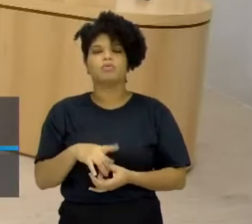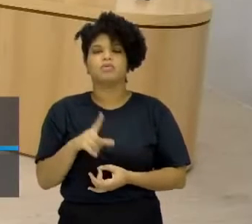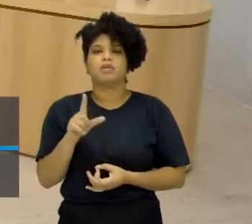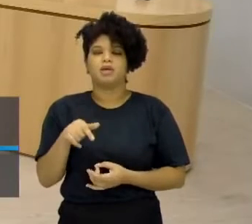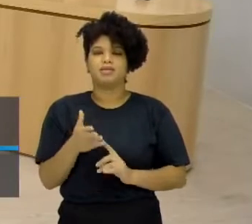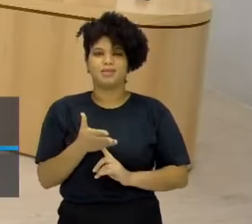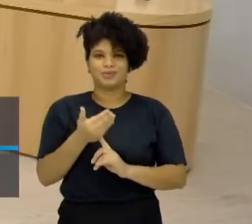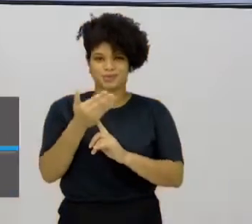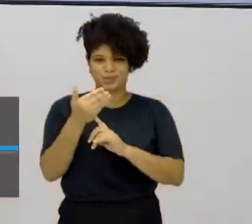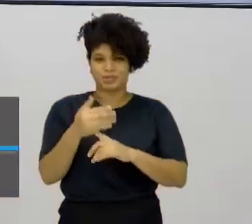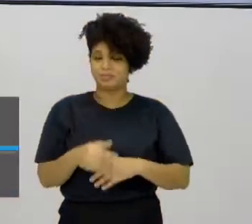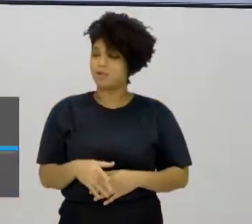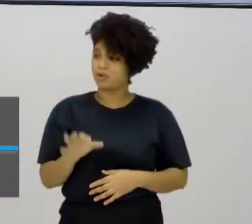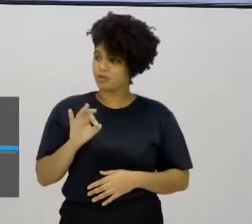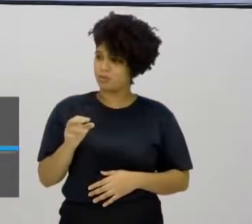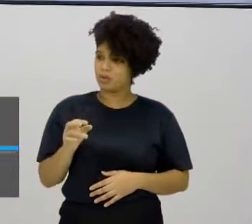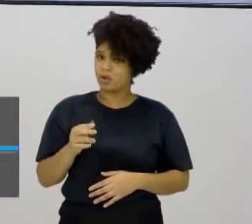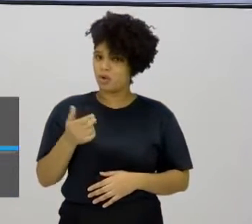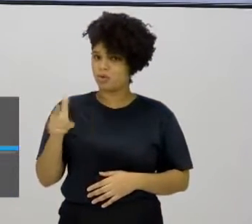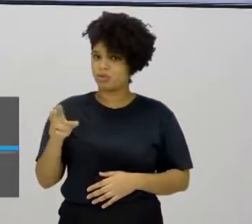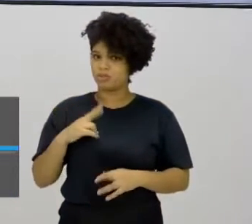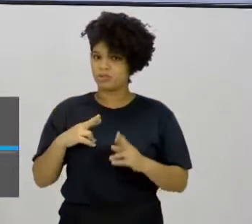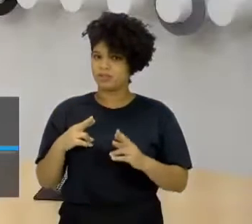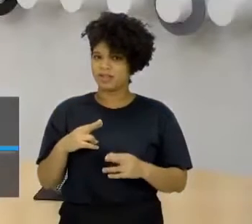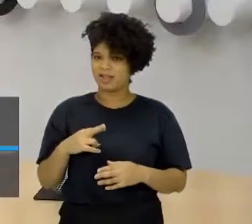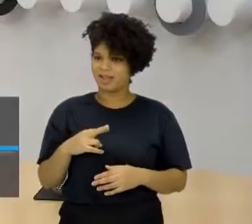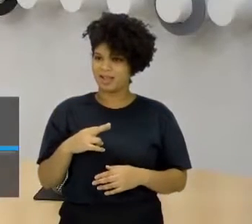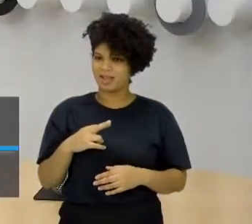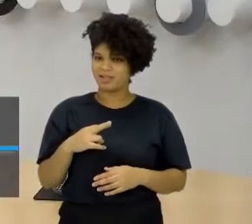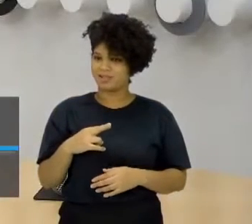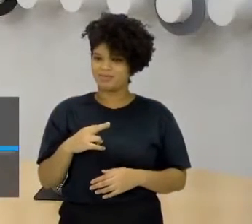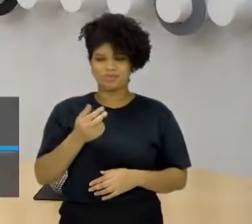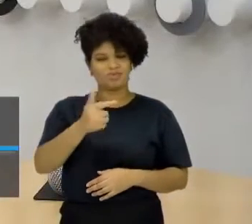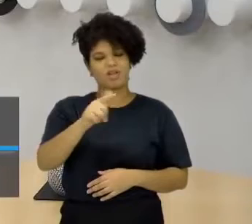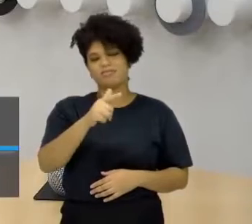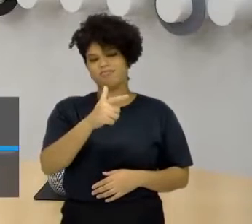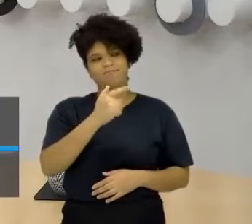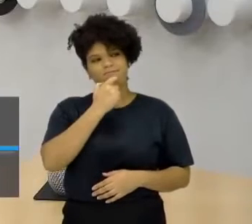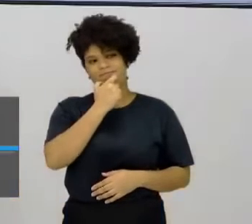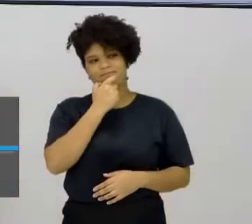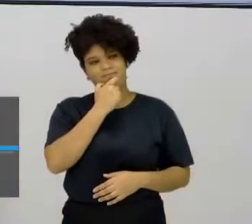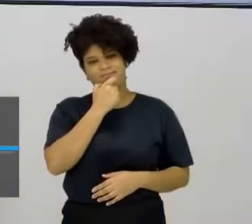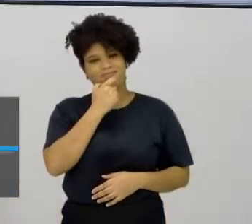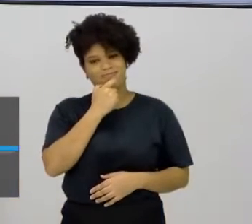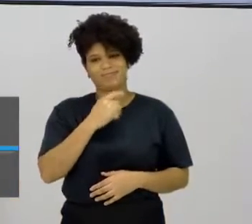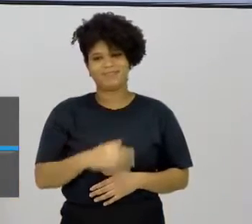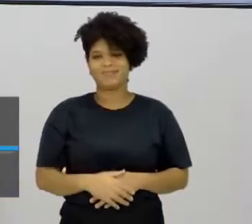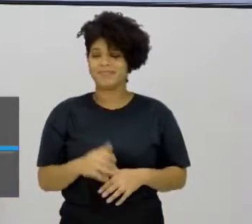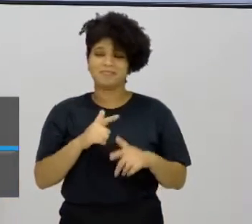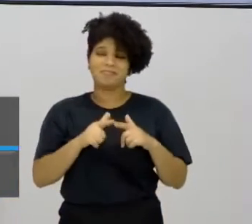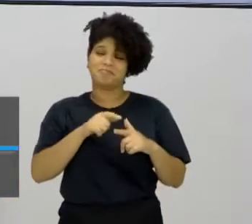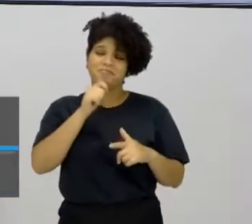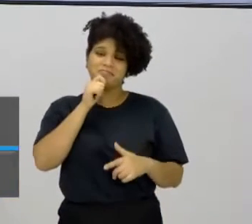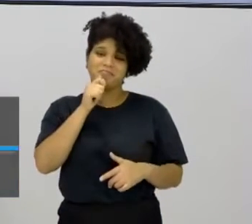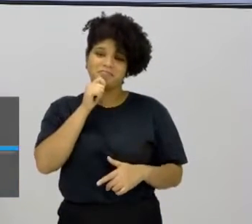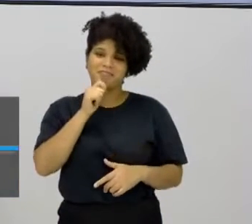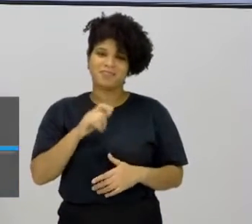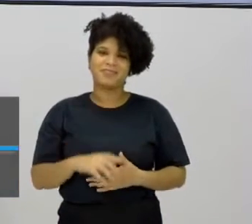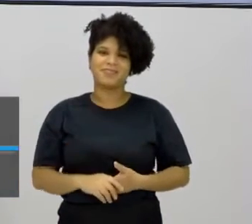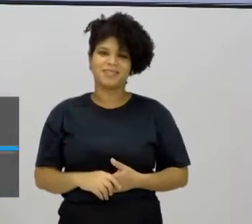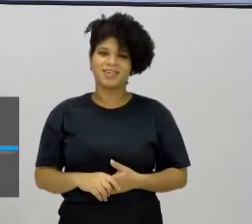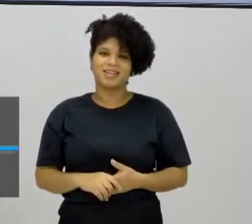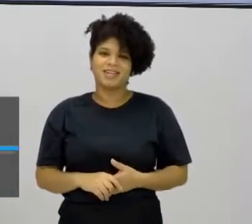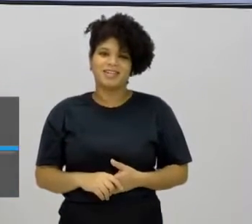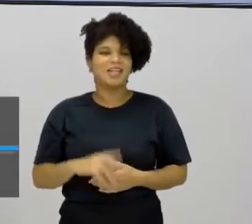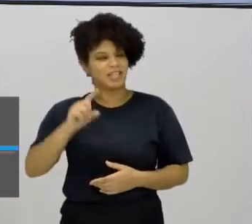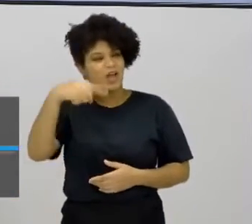joia. Perfeitamente. E nenhuma resposta em inglês aí, John? Not in English. Então, não. Tudo bem, então. No problem. Perdoa, porque eu também não sei falar